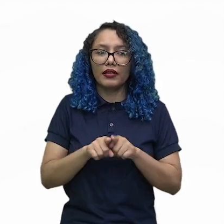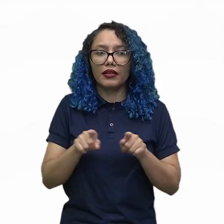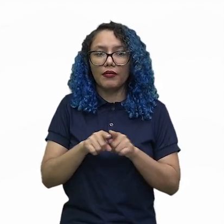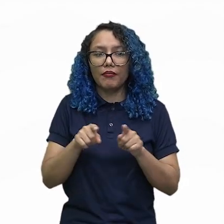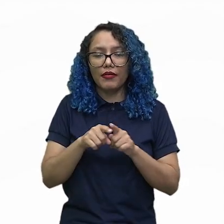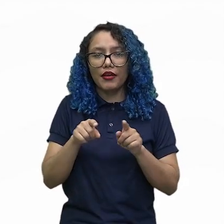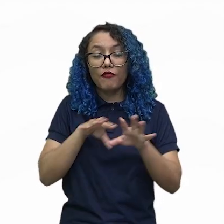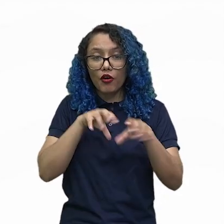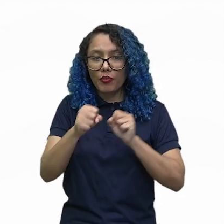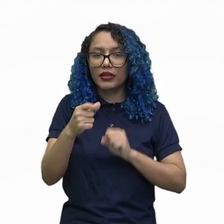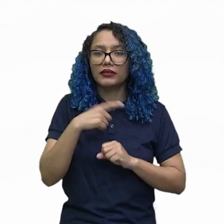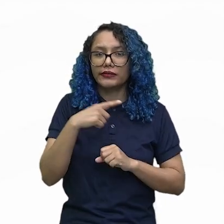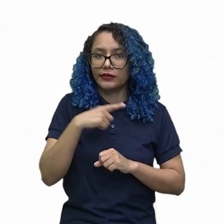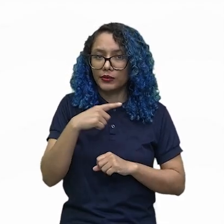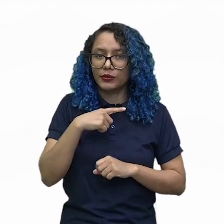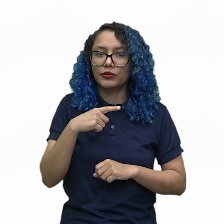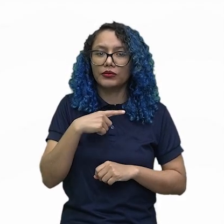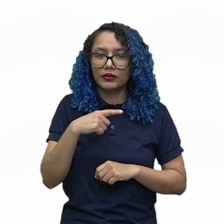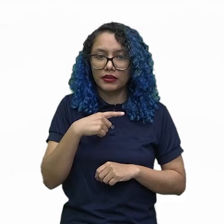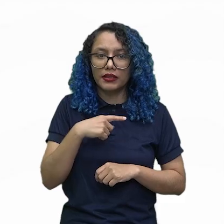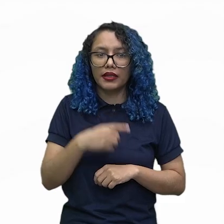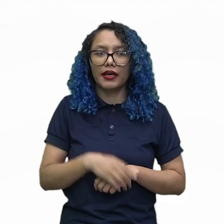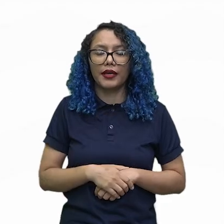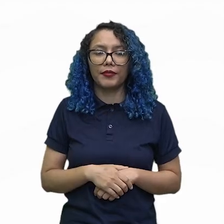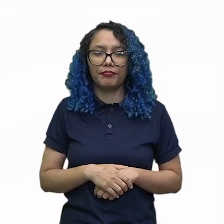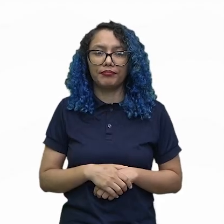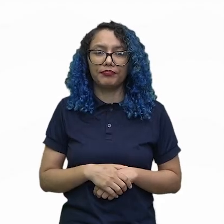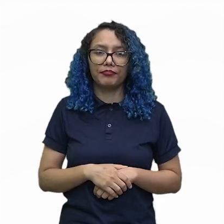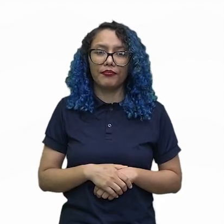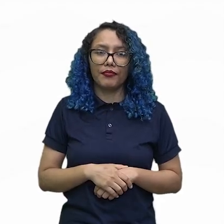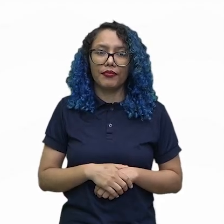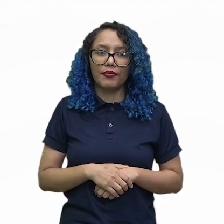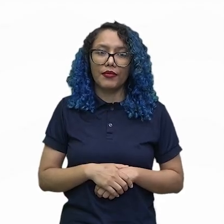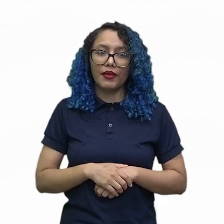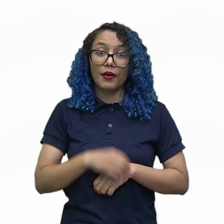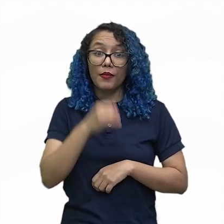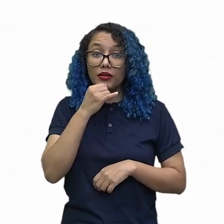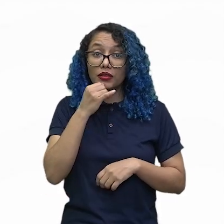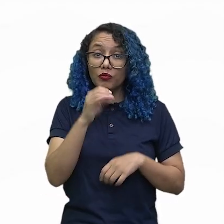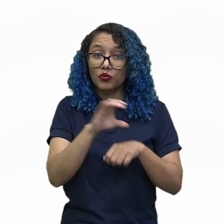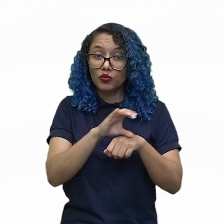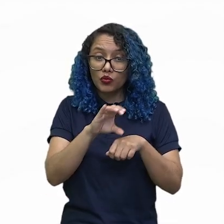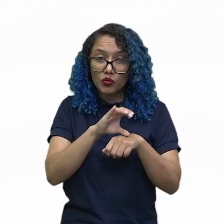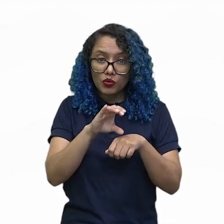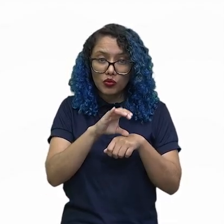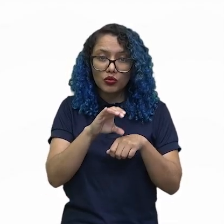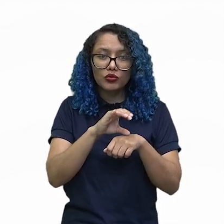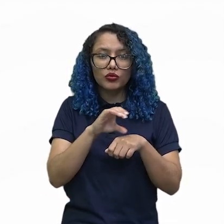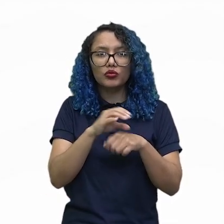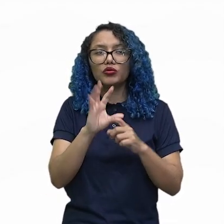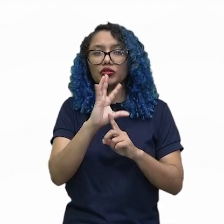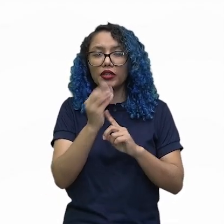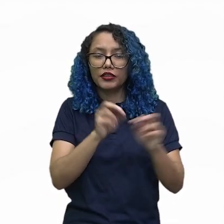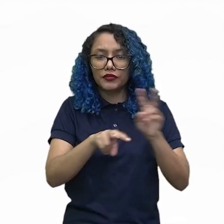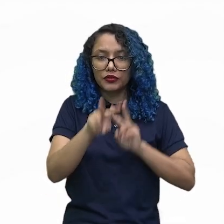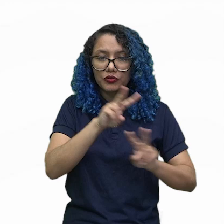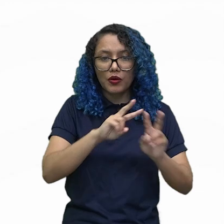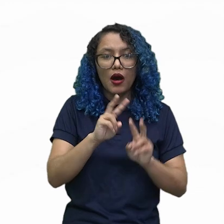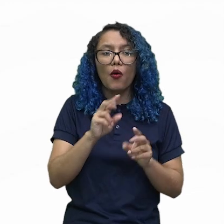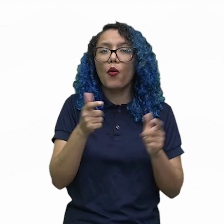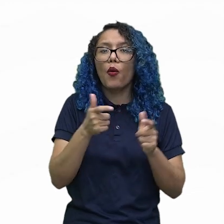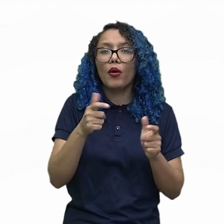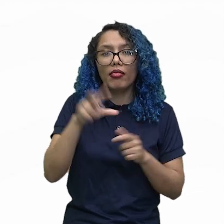uma formação que traz para a gente, desde a base da formação do curso de artes visuais da UFAM, da Universidade